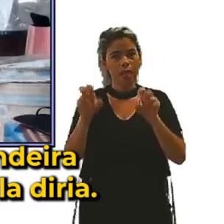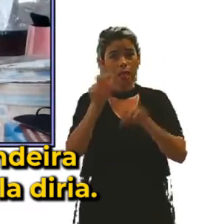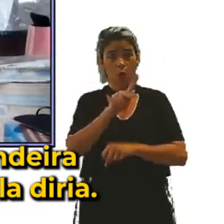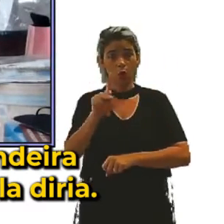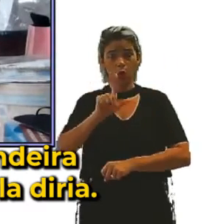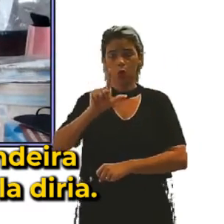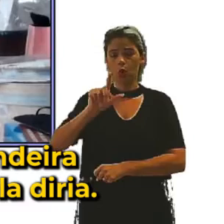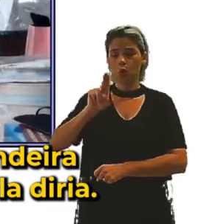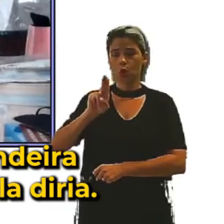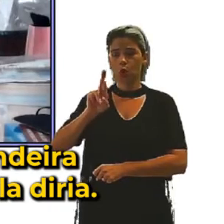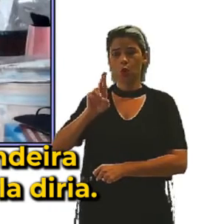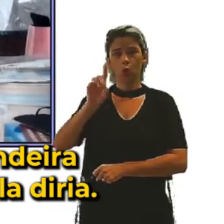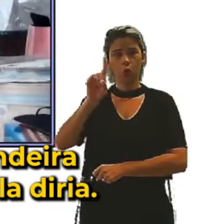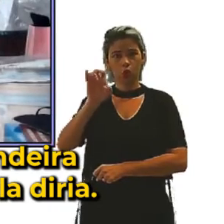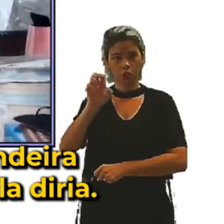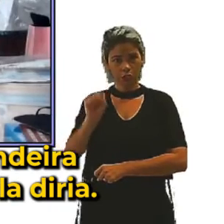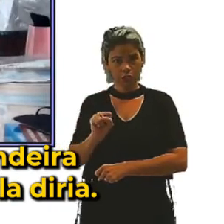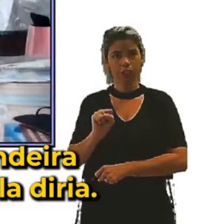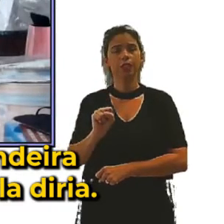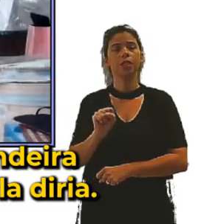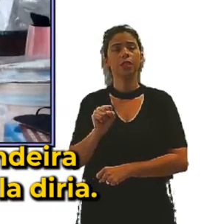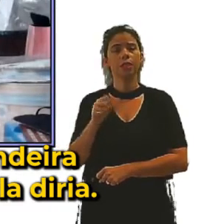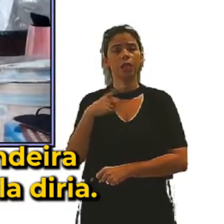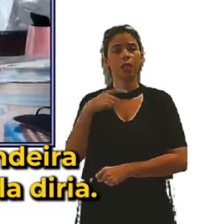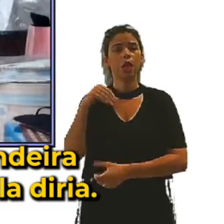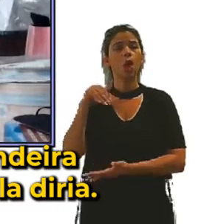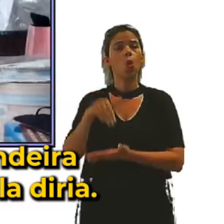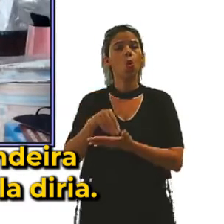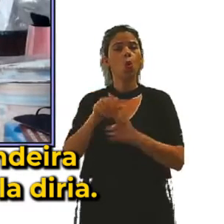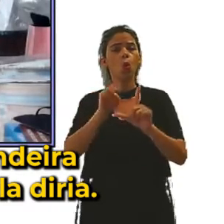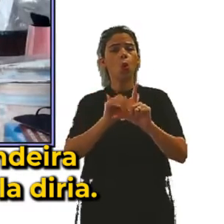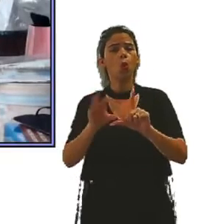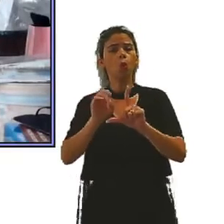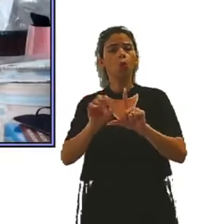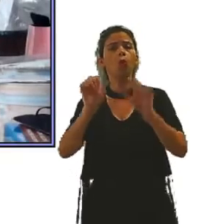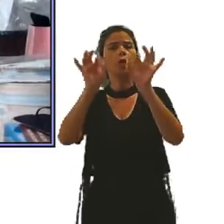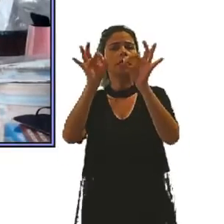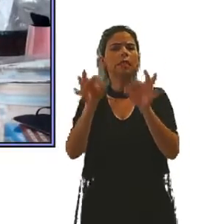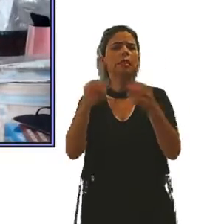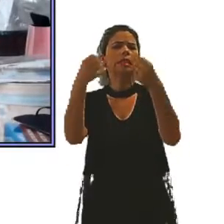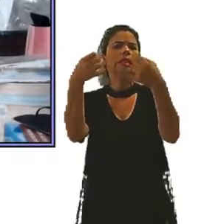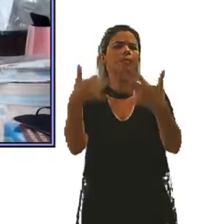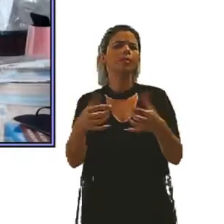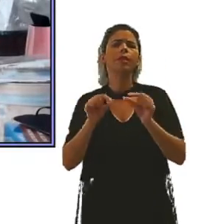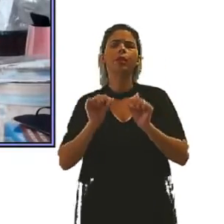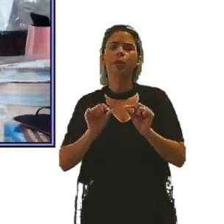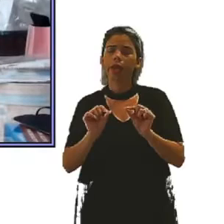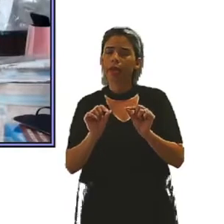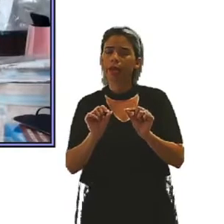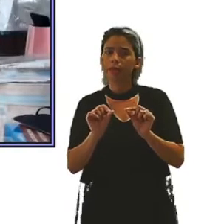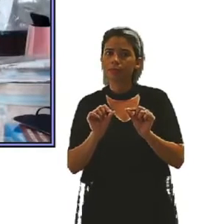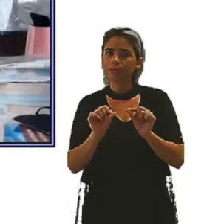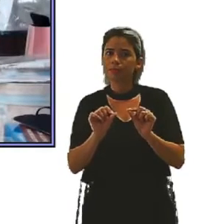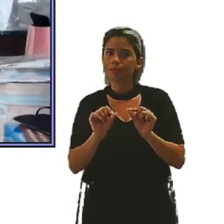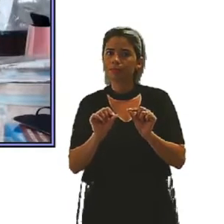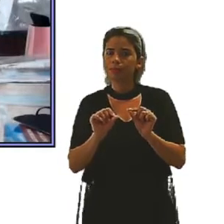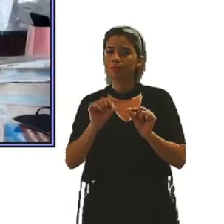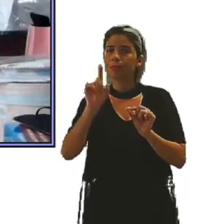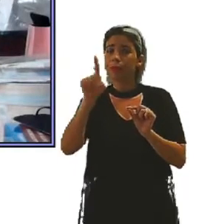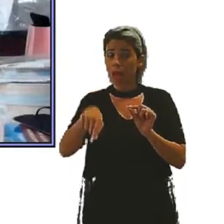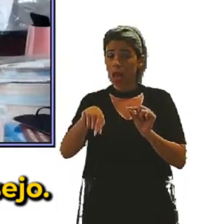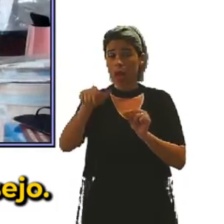Bandeira, é o meu último slide em que ela dizia o seguinte, que